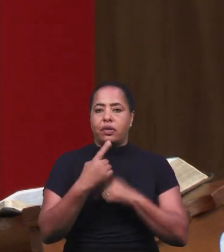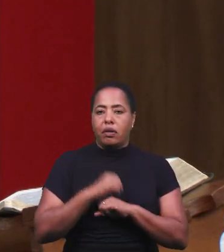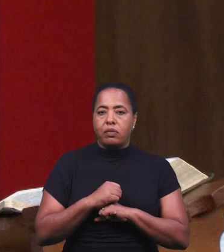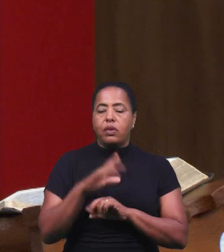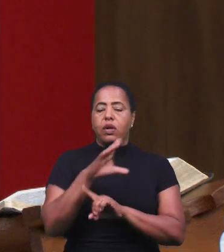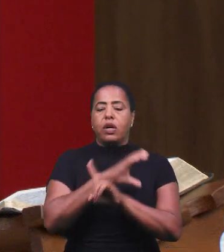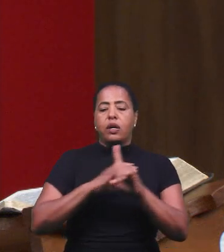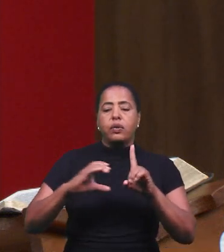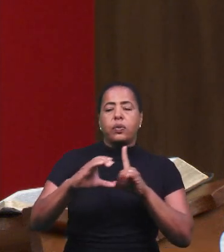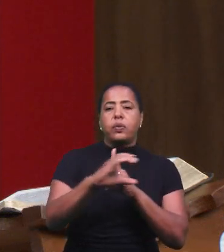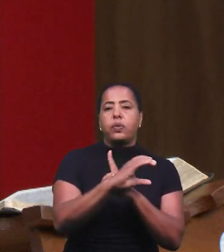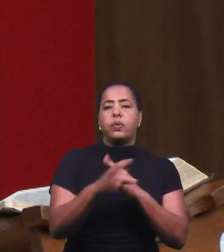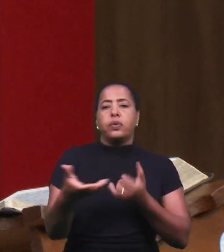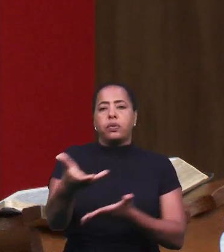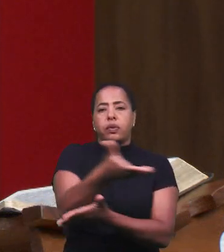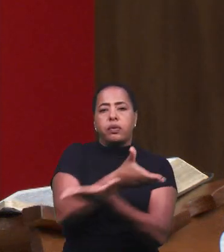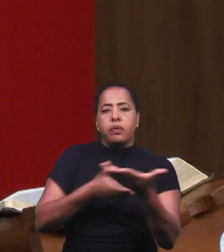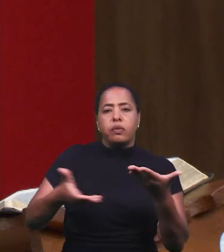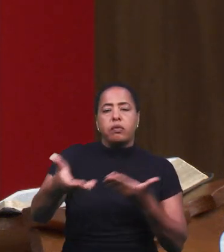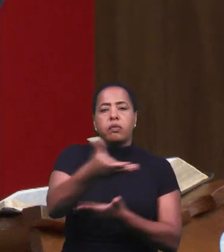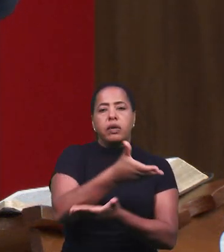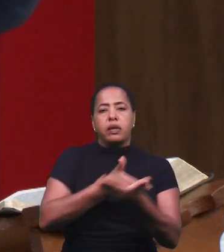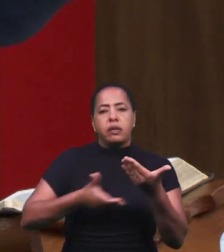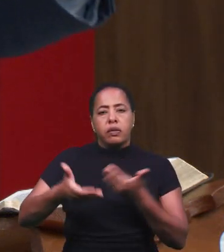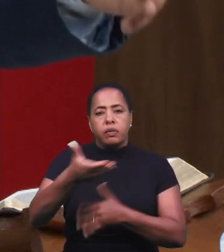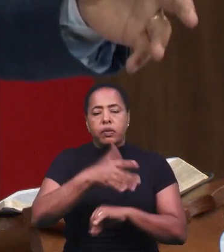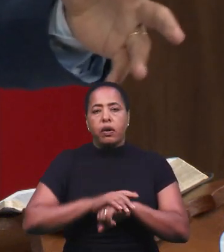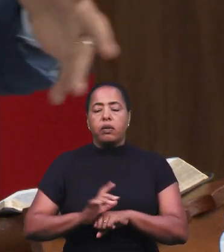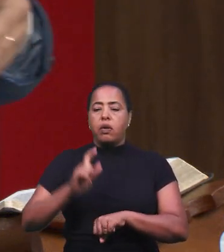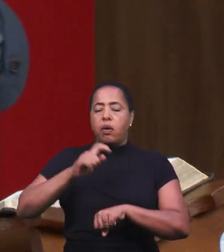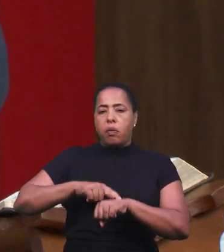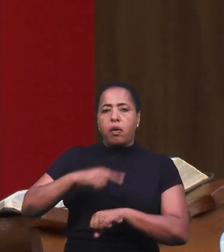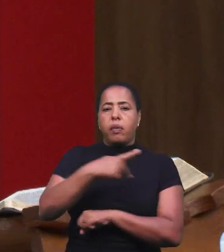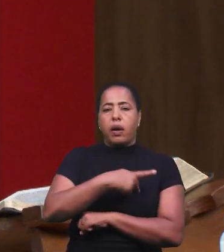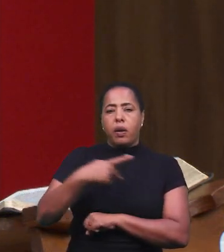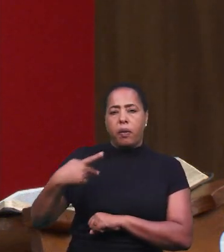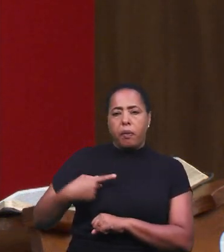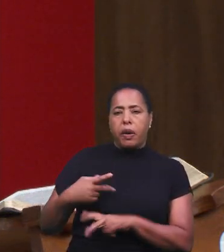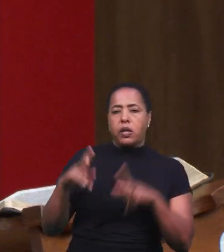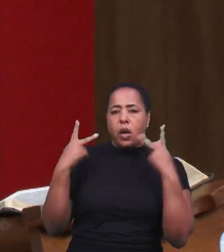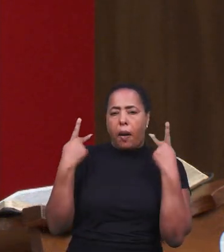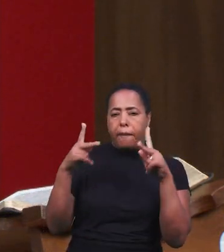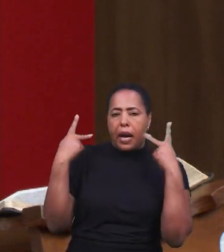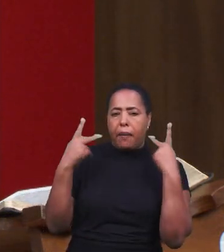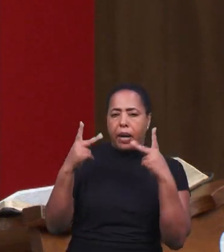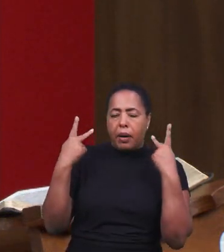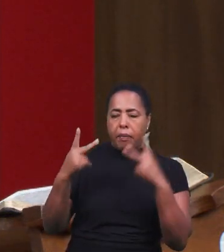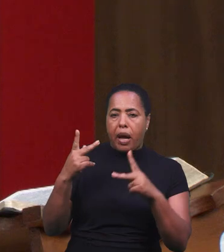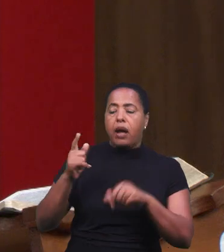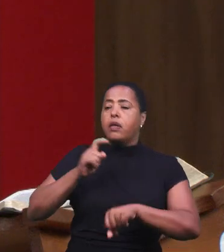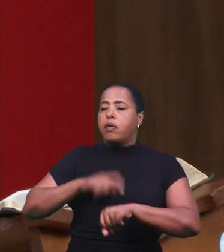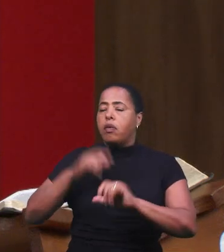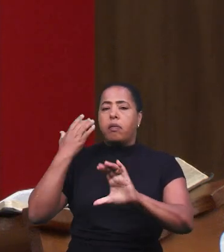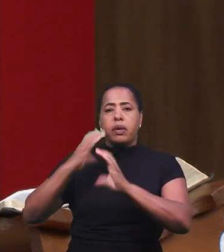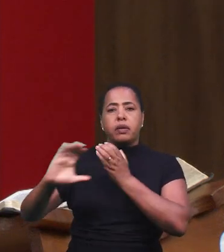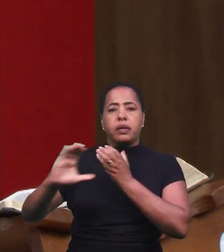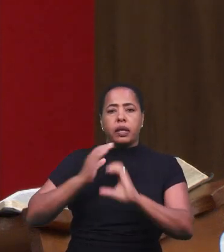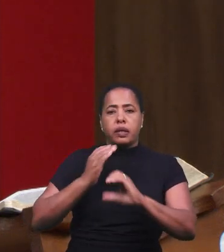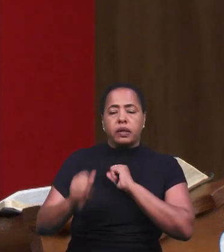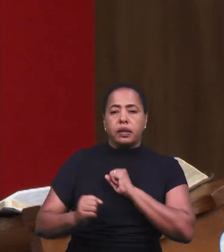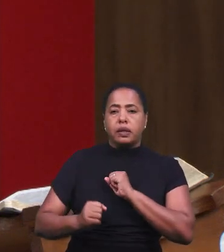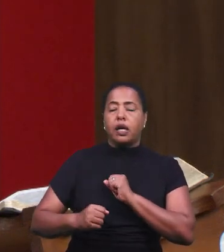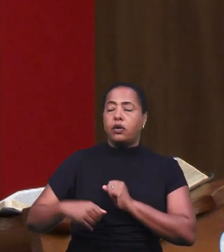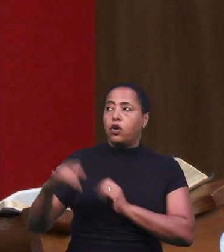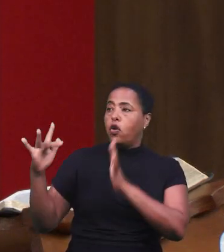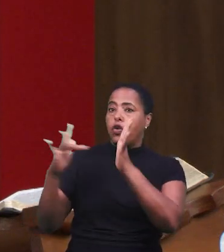culto que, enquanto um pastor está pregando, enquanto o irmão está cantando, Jesus está se revelando. Jesus